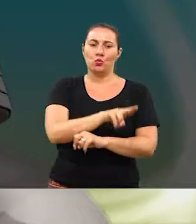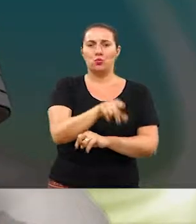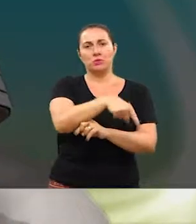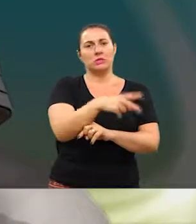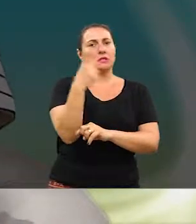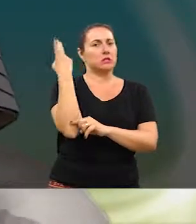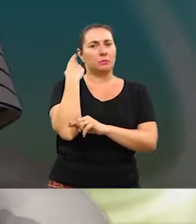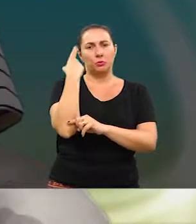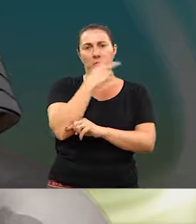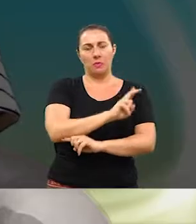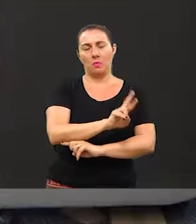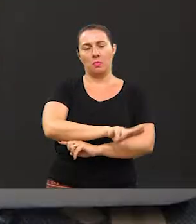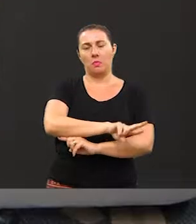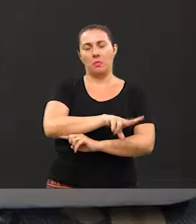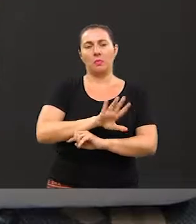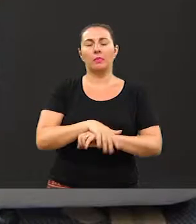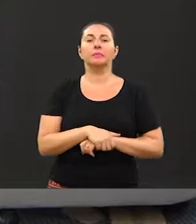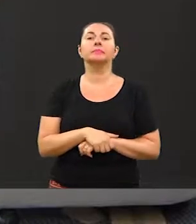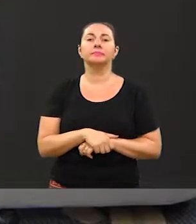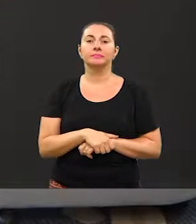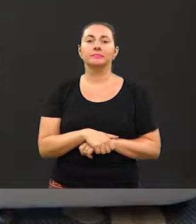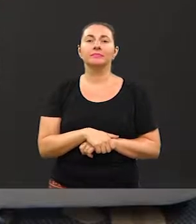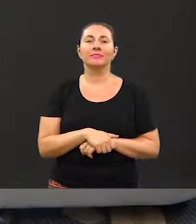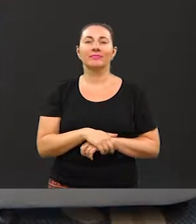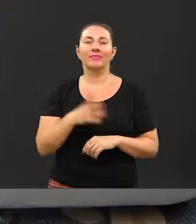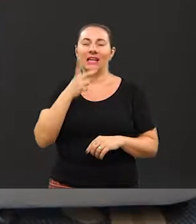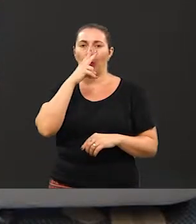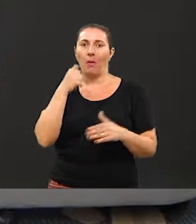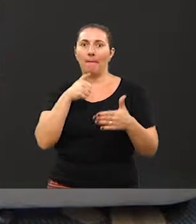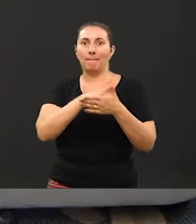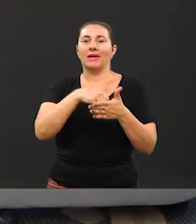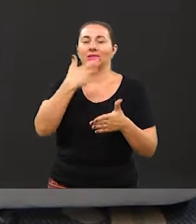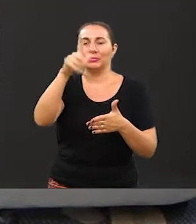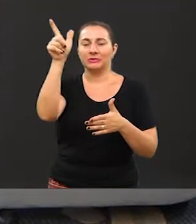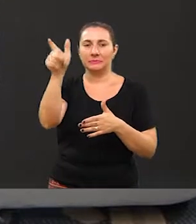consegue usar num salão de baile normal, né? Não, é verdade. Viu chutar todo mundo.